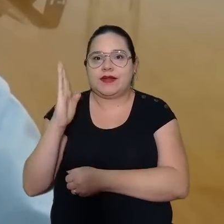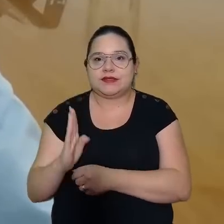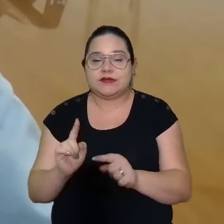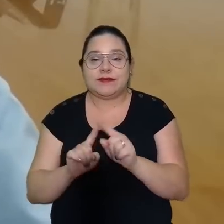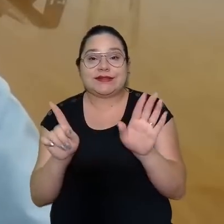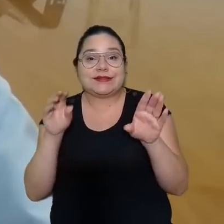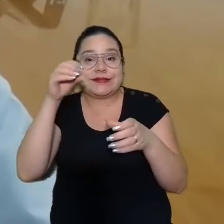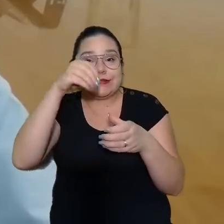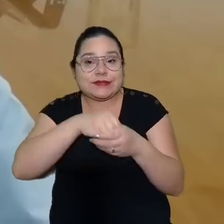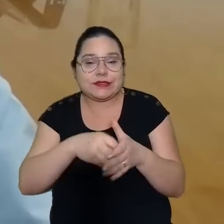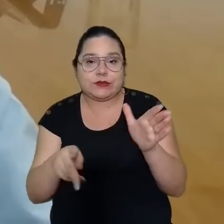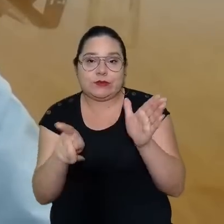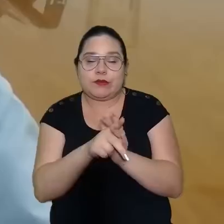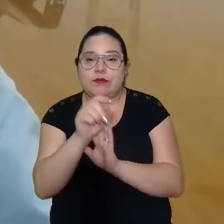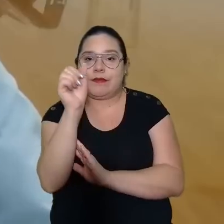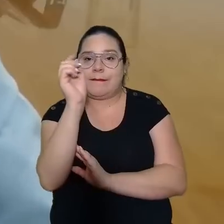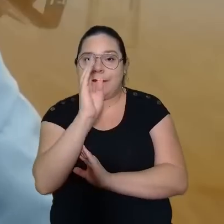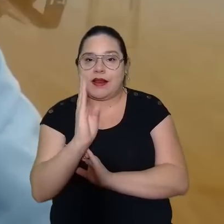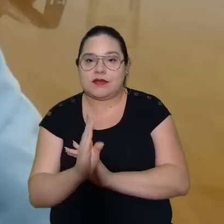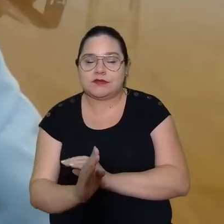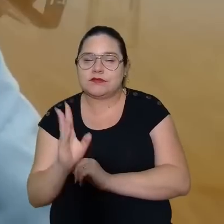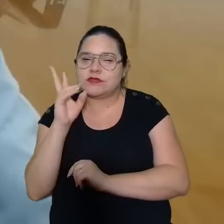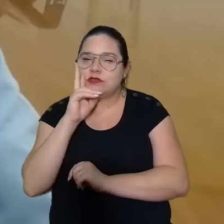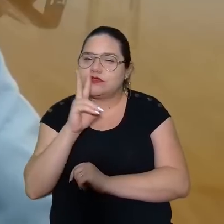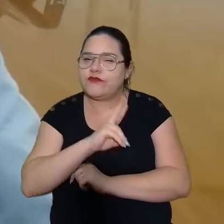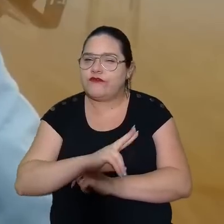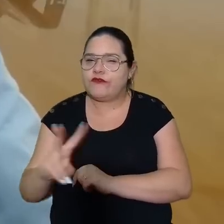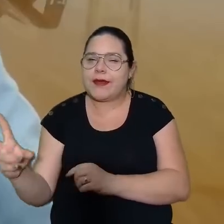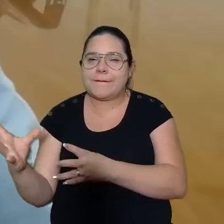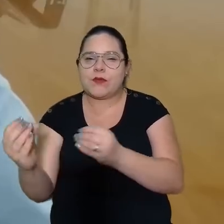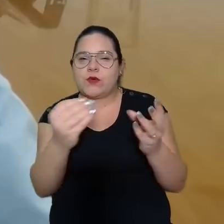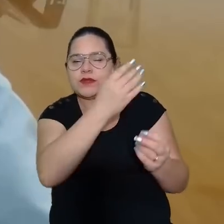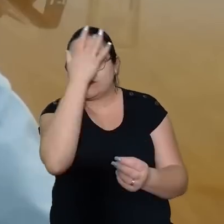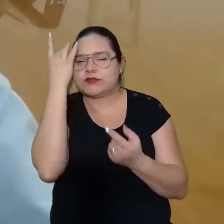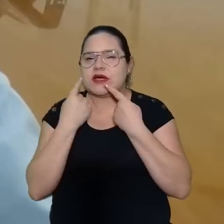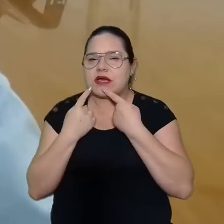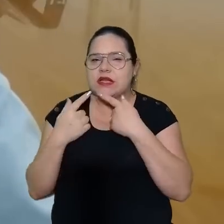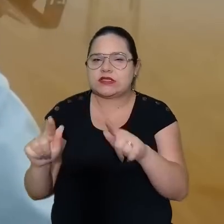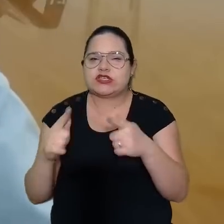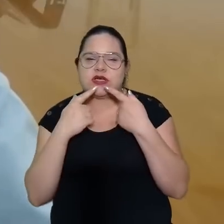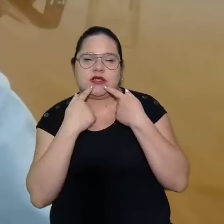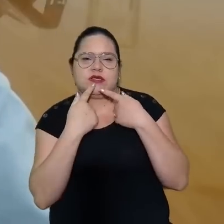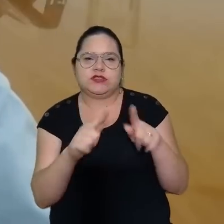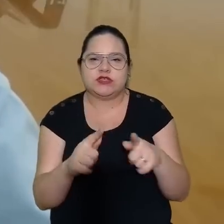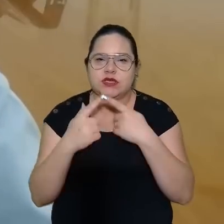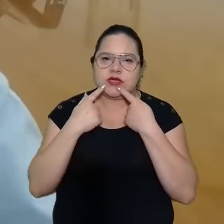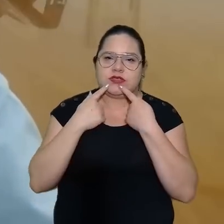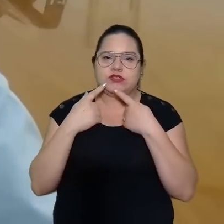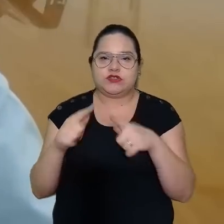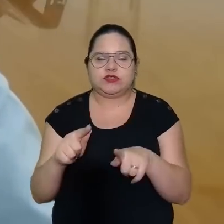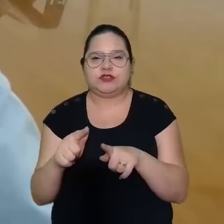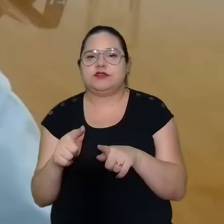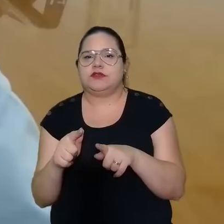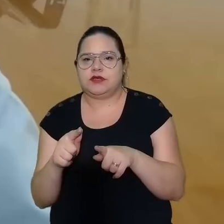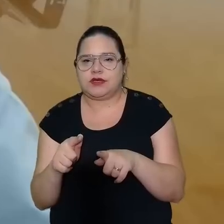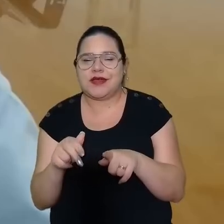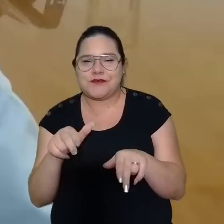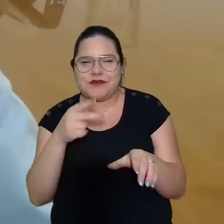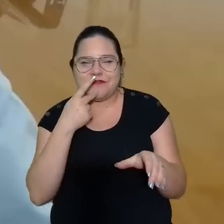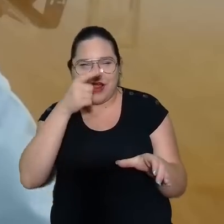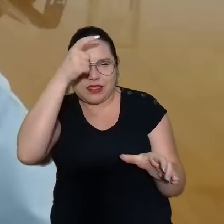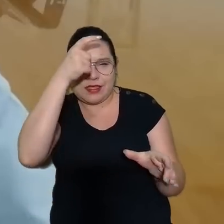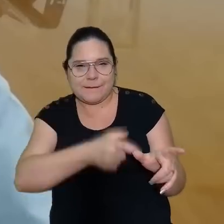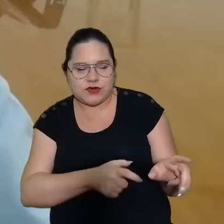né? A gente vê muita gente criticando, demonizando, como foi colocado pelo Ricardo, e